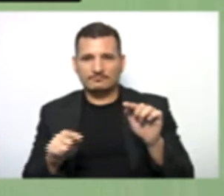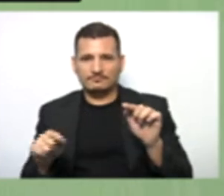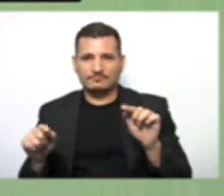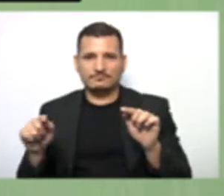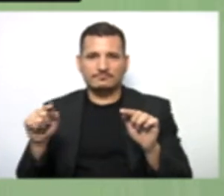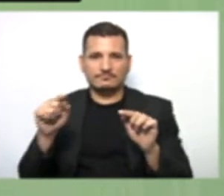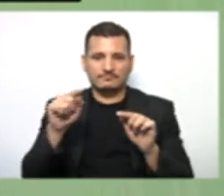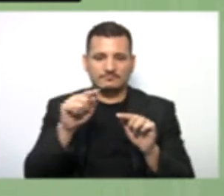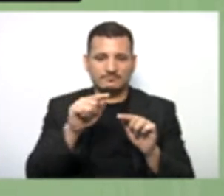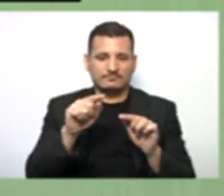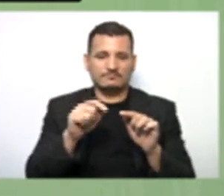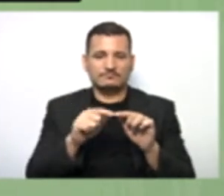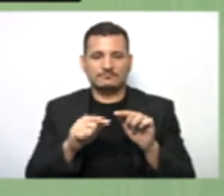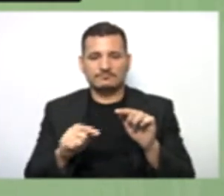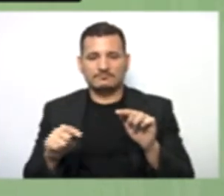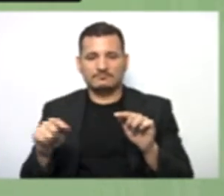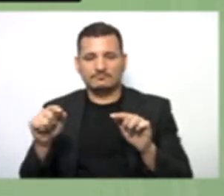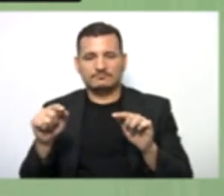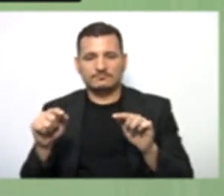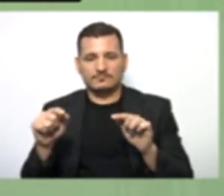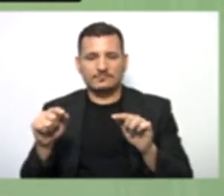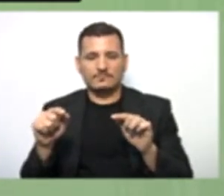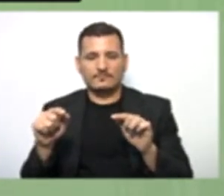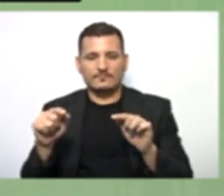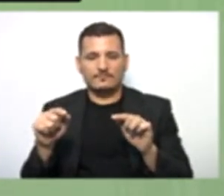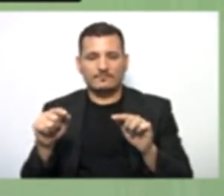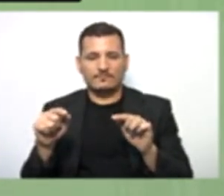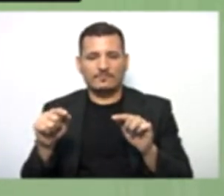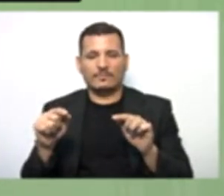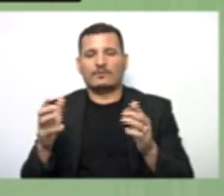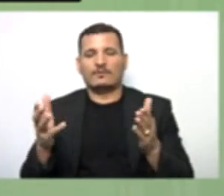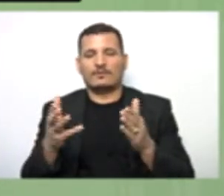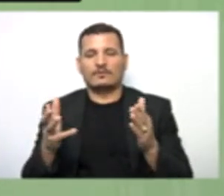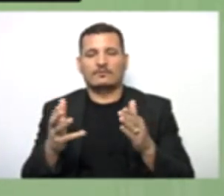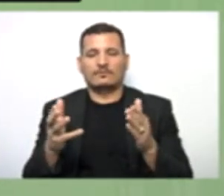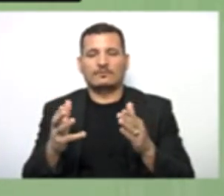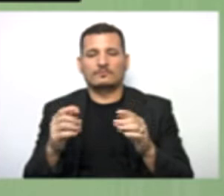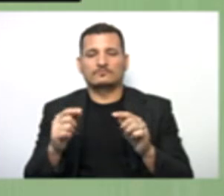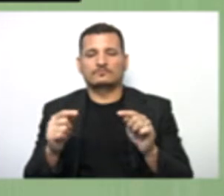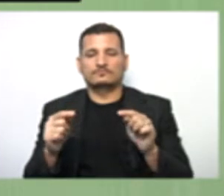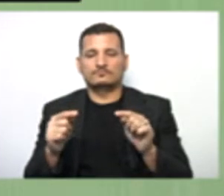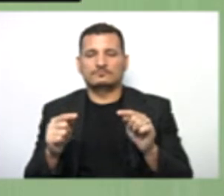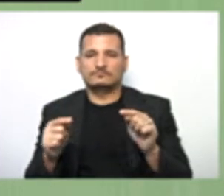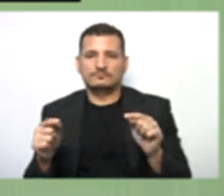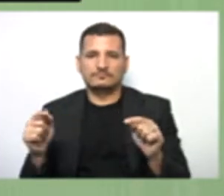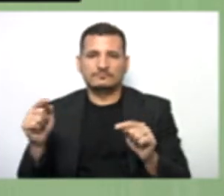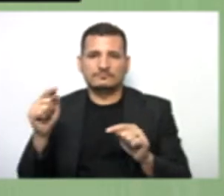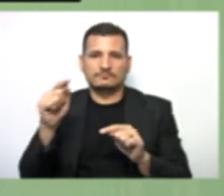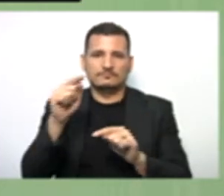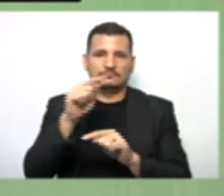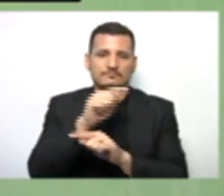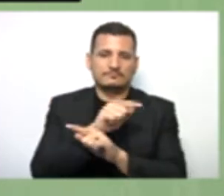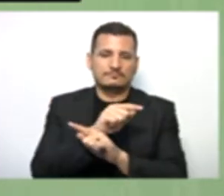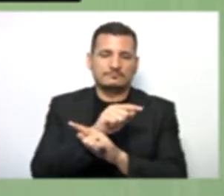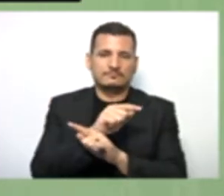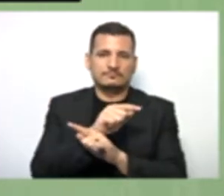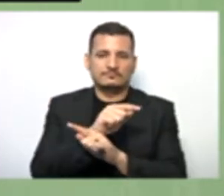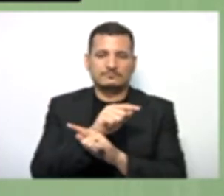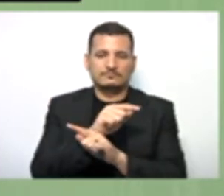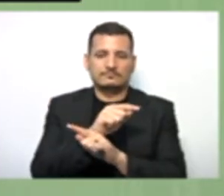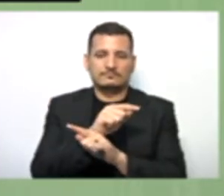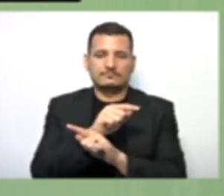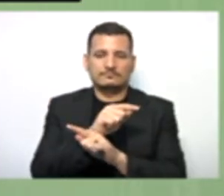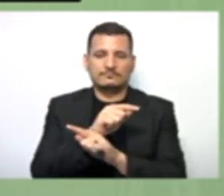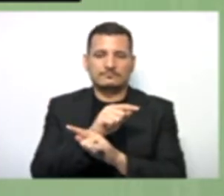já foi falado. Nós estamos falando o sentido de volta, que ele sai do estado de execução e volta para